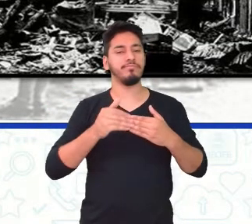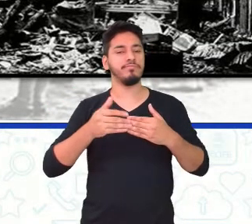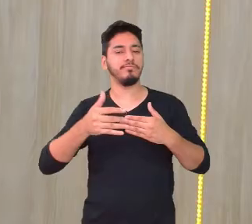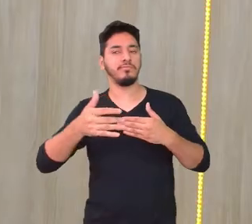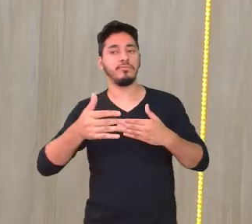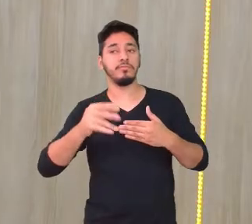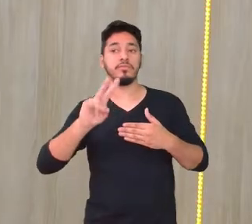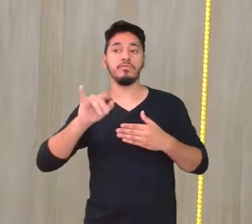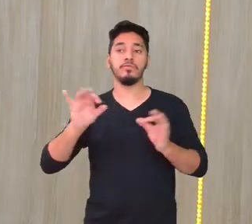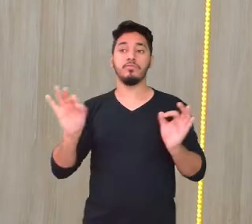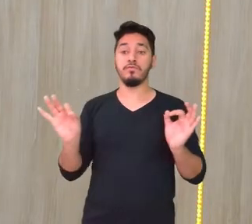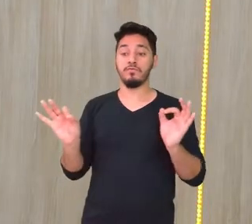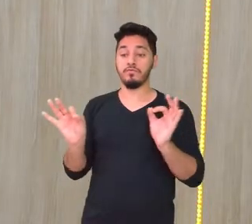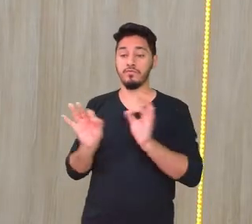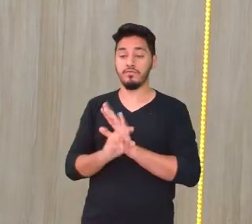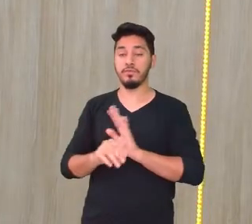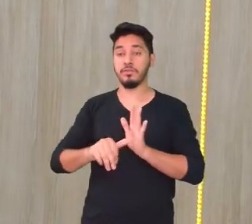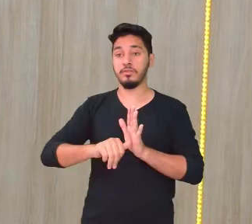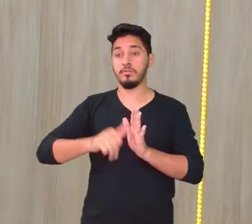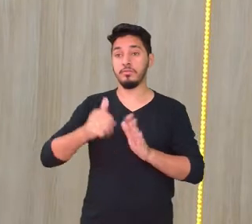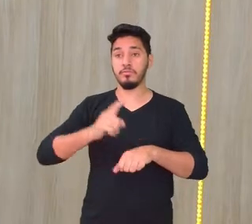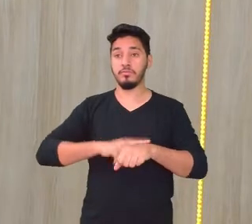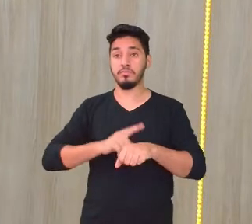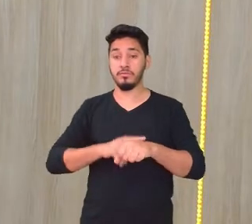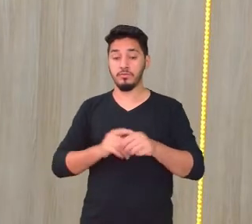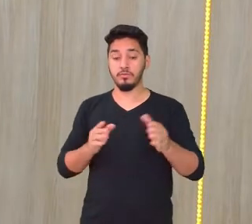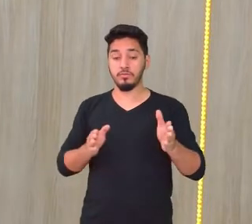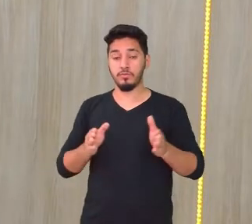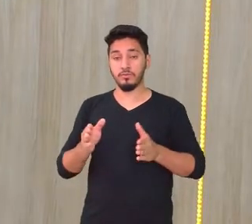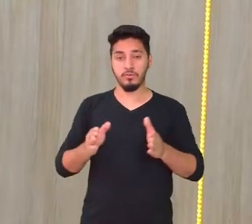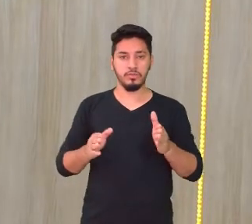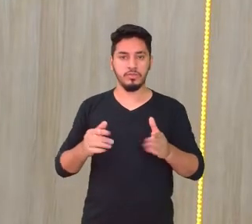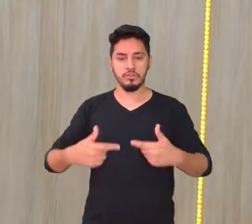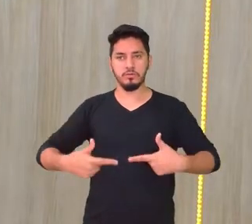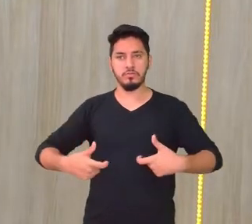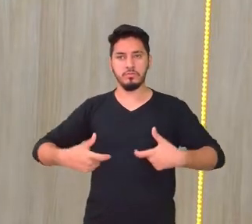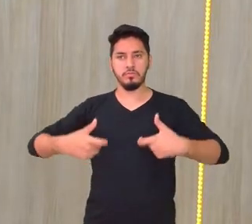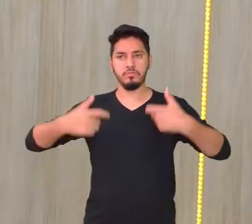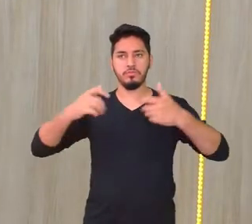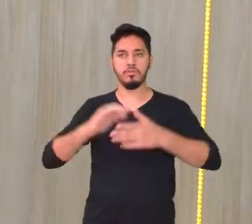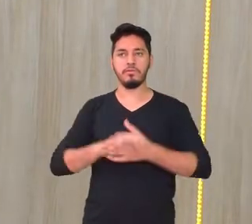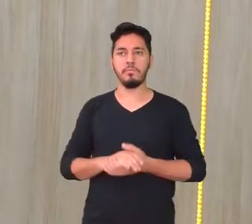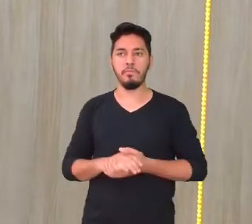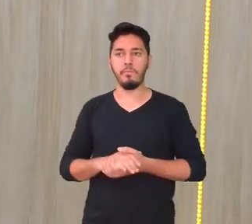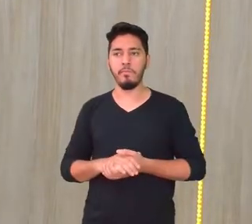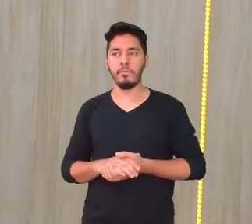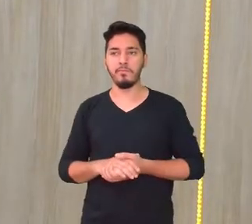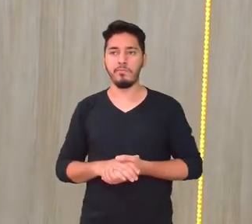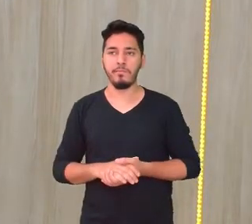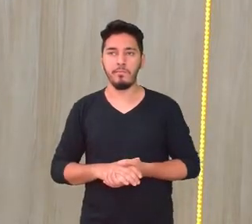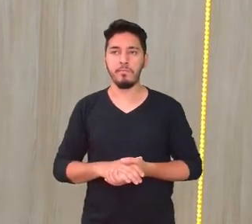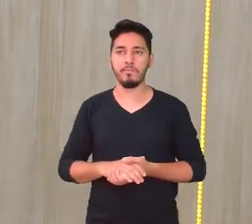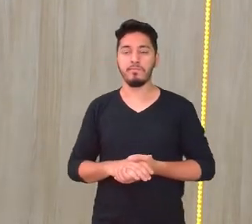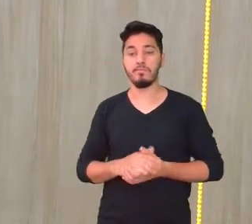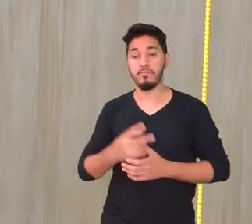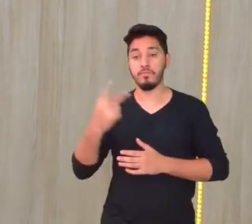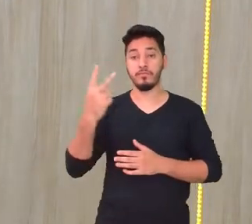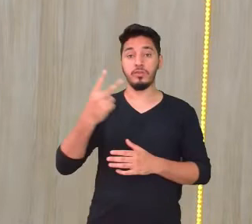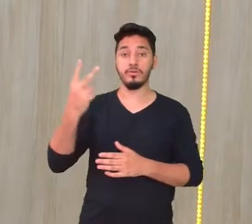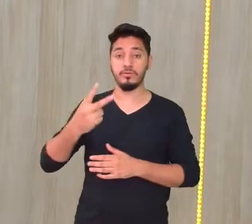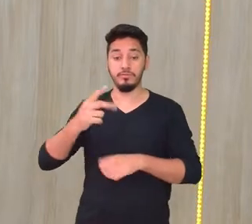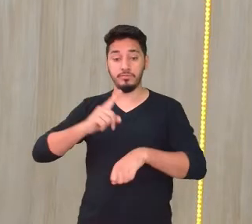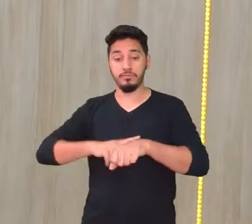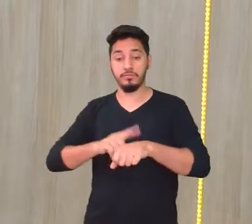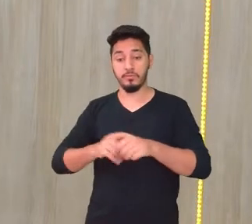tem o fim, né, da primeira fase desse conflito, né? Então aqui, ó, numa segunda